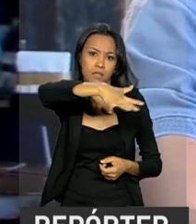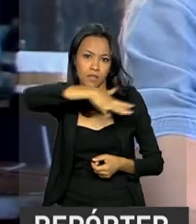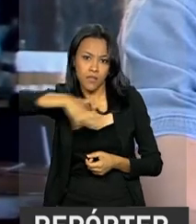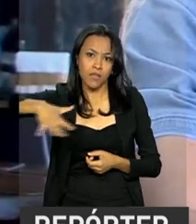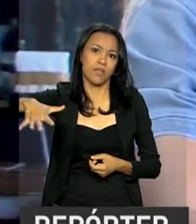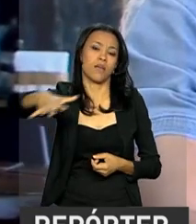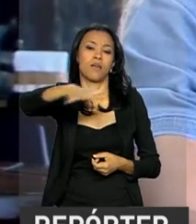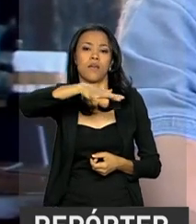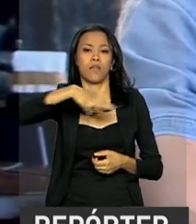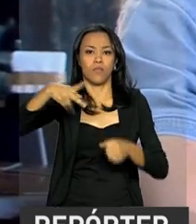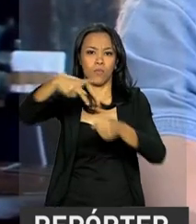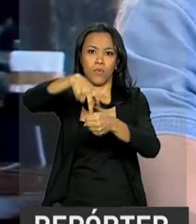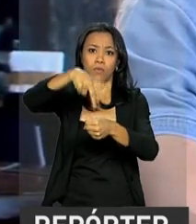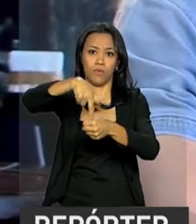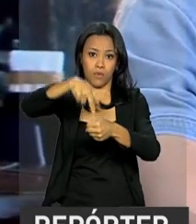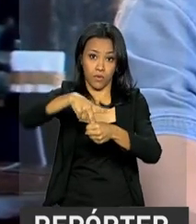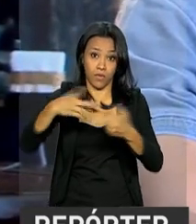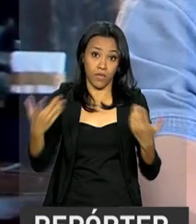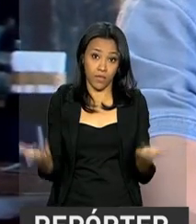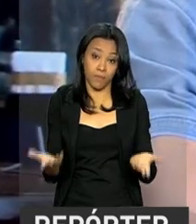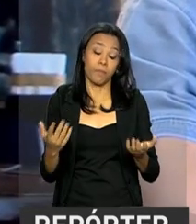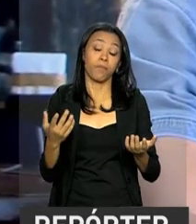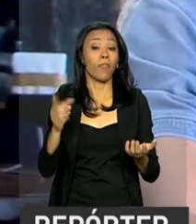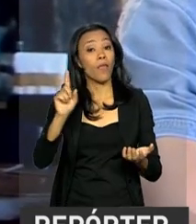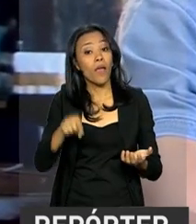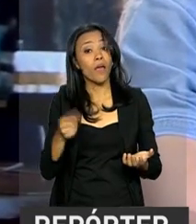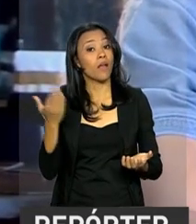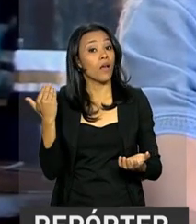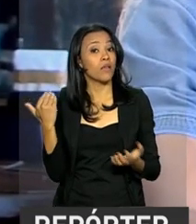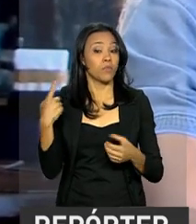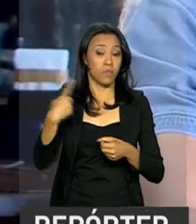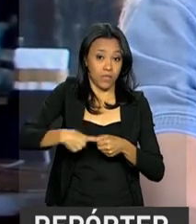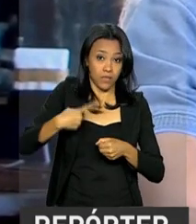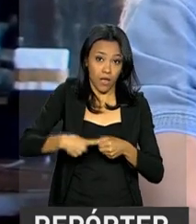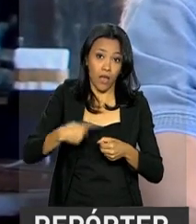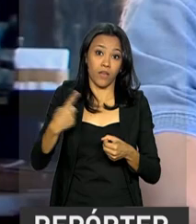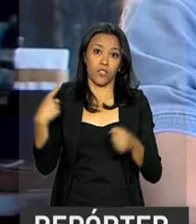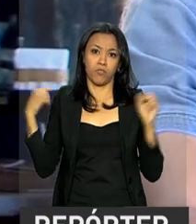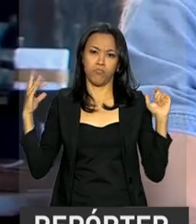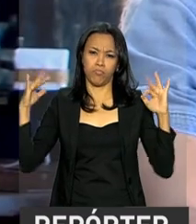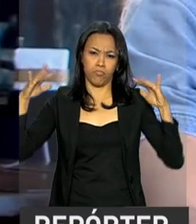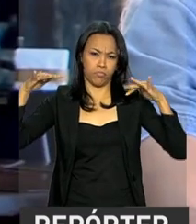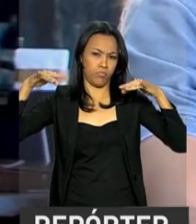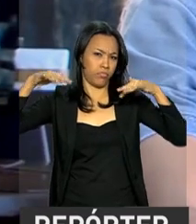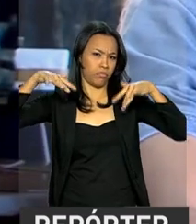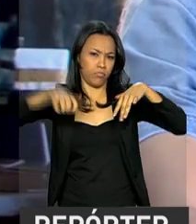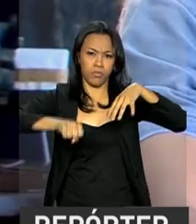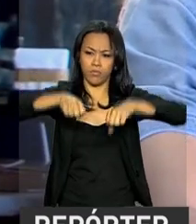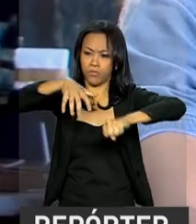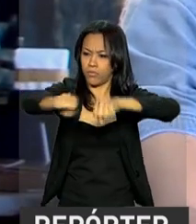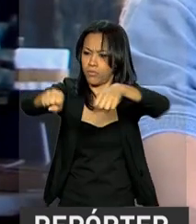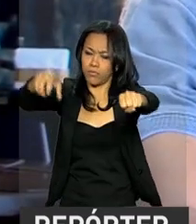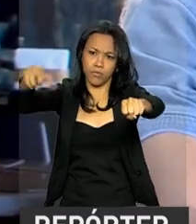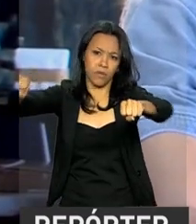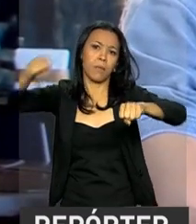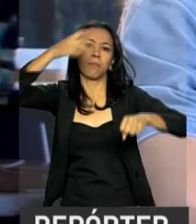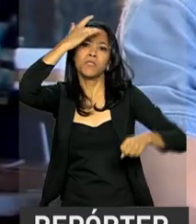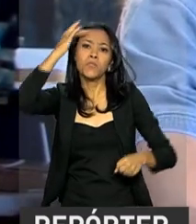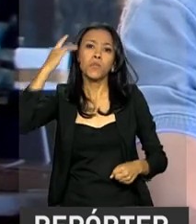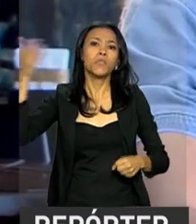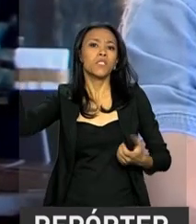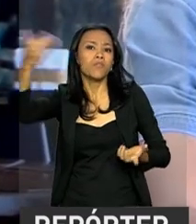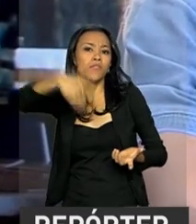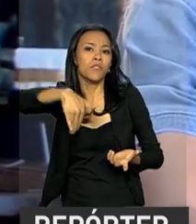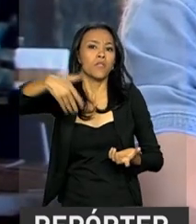ao segmento de petróleo. E era uma cidade, né, que era invadida, né, por profissionais, né, que vinham